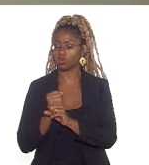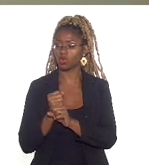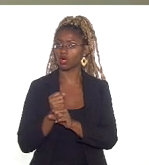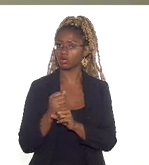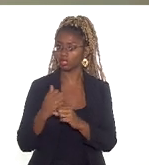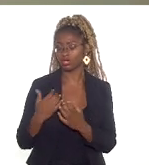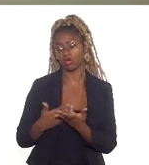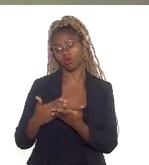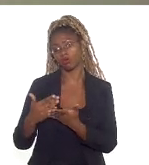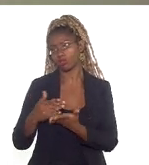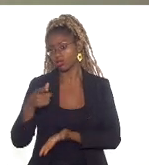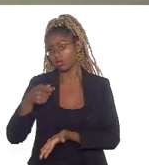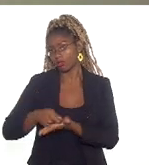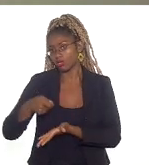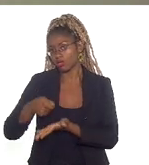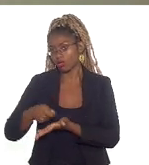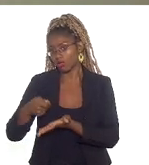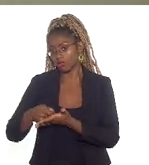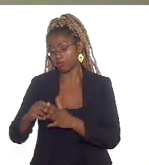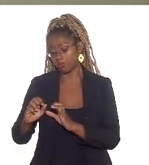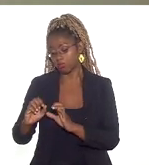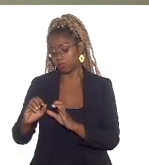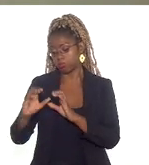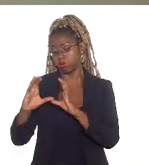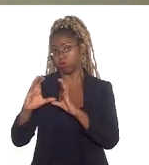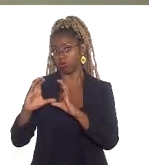a ser uma obrigação acumulada do ano